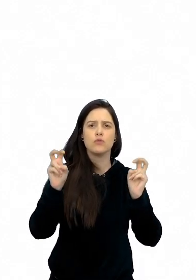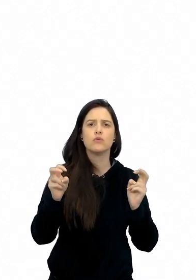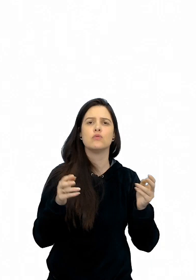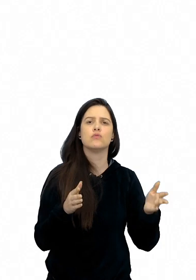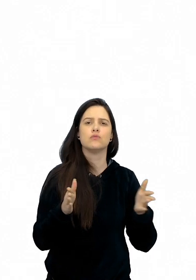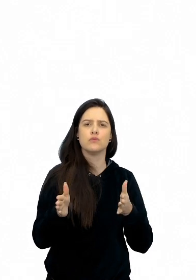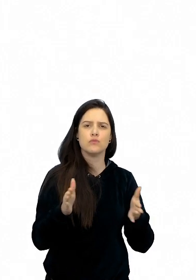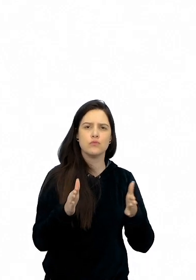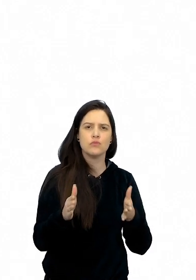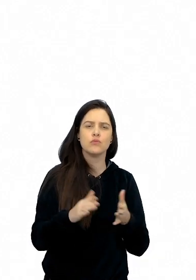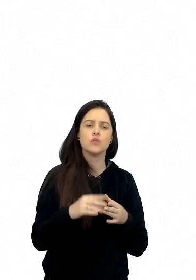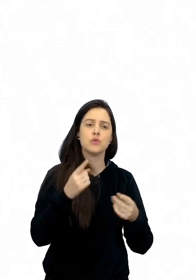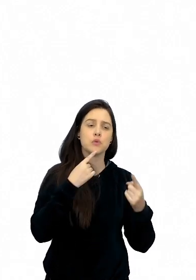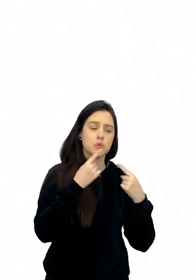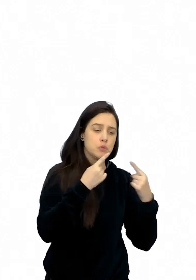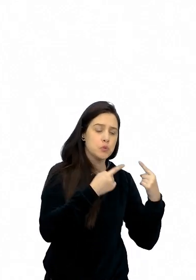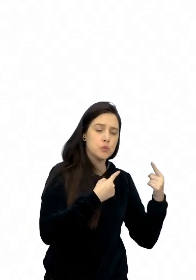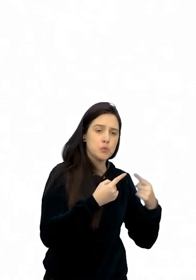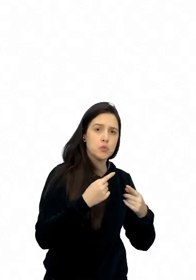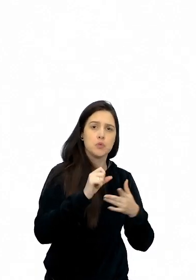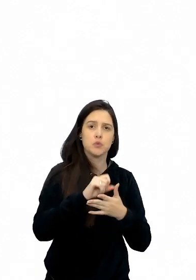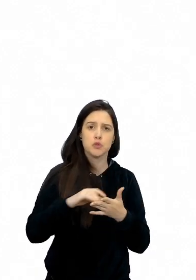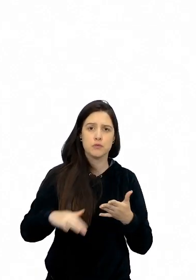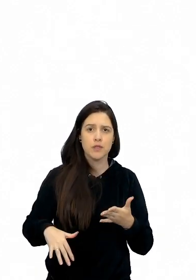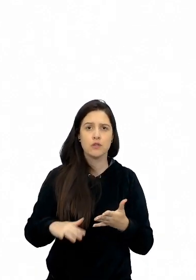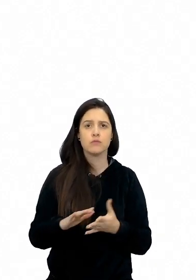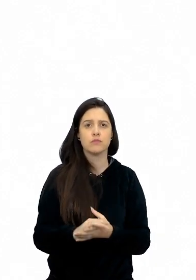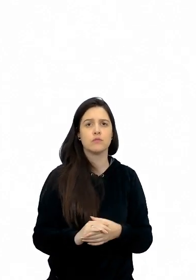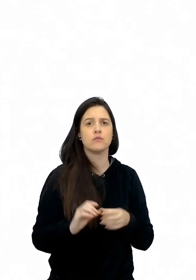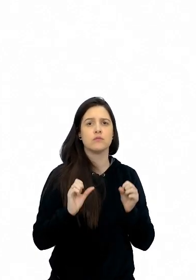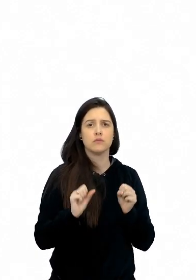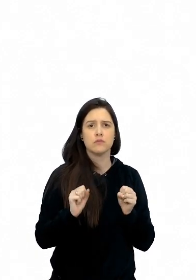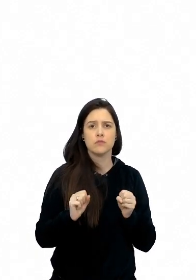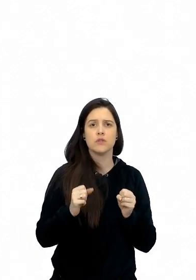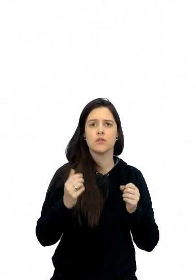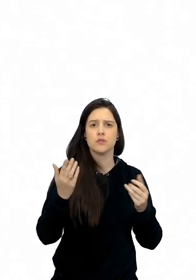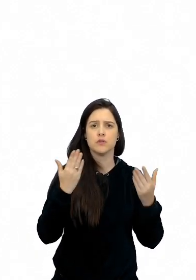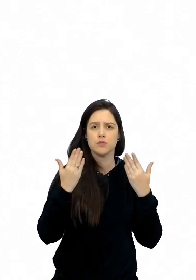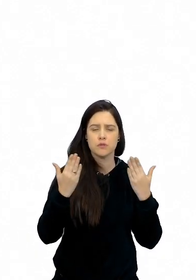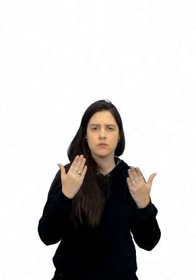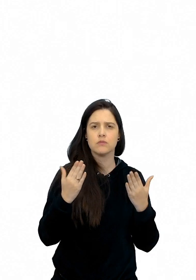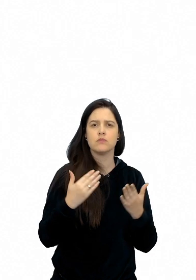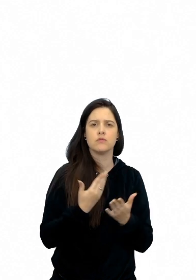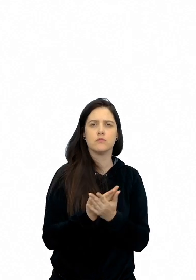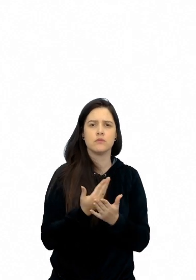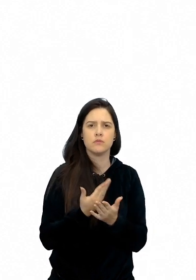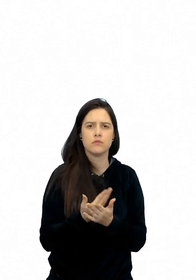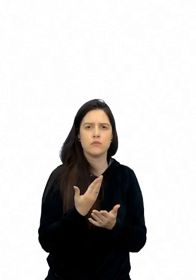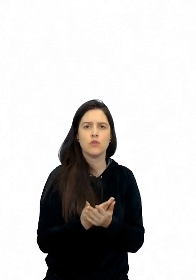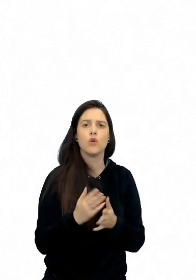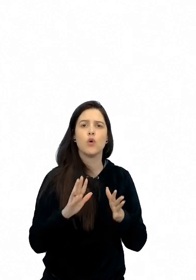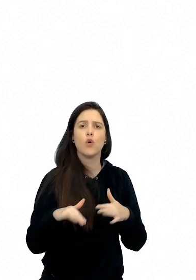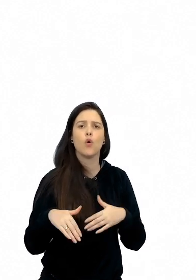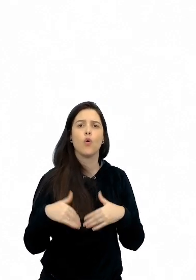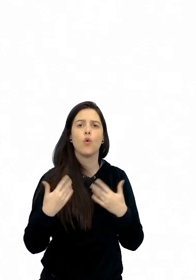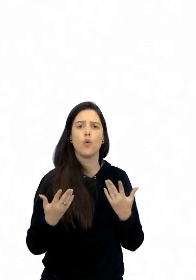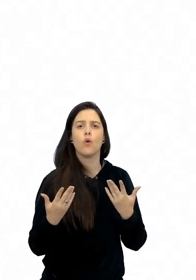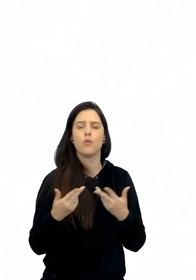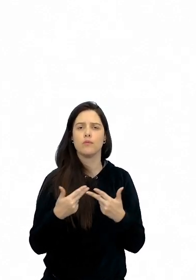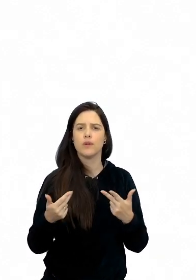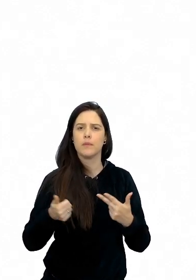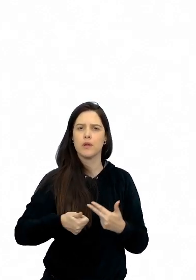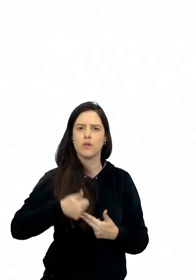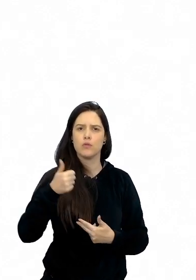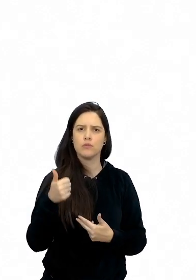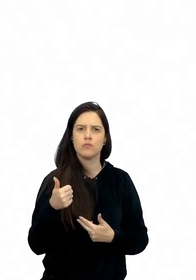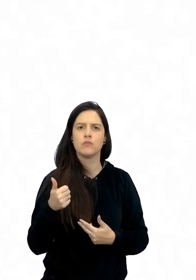pares, né, estão discutindo sobre uma atividade que vai ser oferecida para os estudantes, né, e qual maneira de abordá-la melhor. Né,